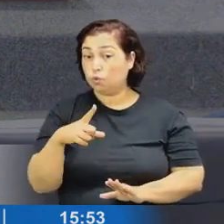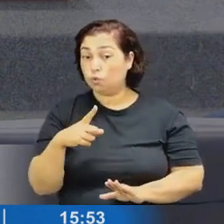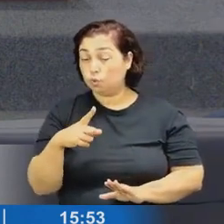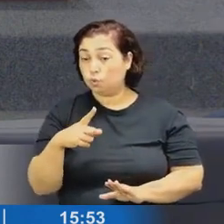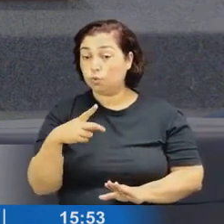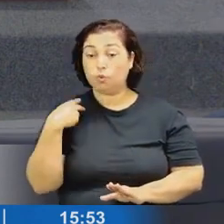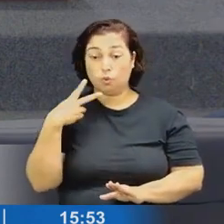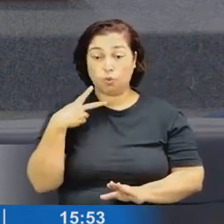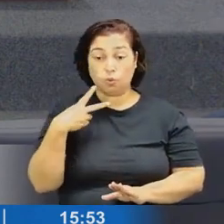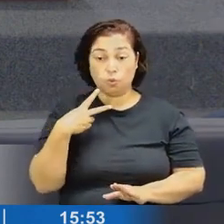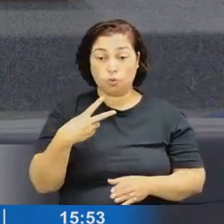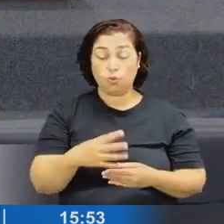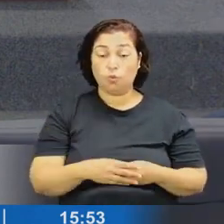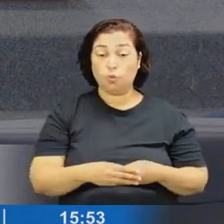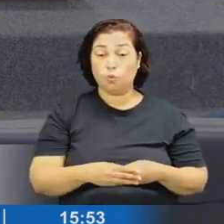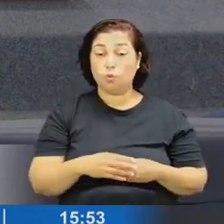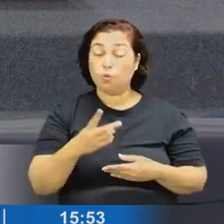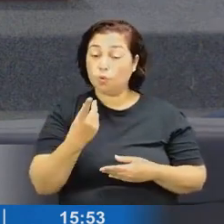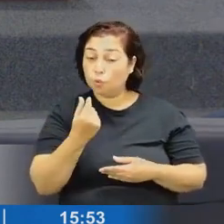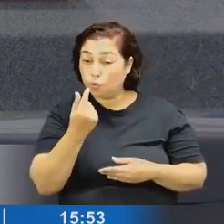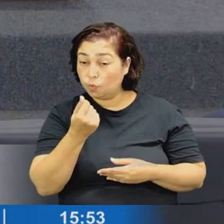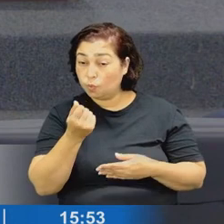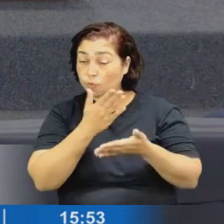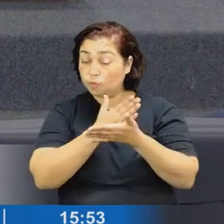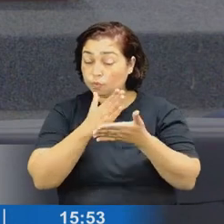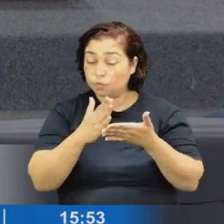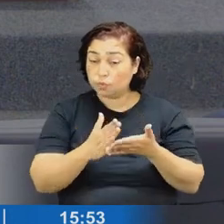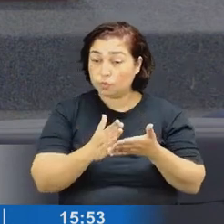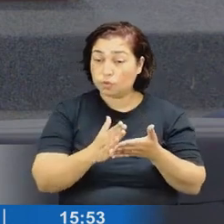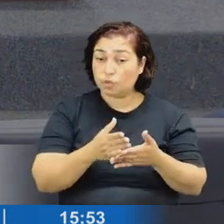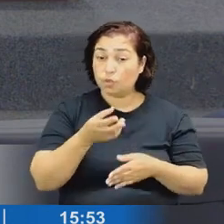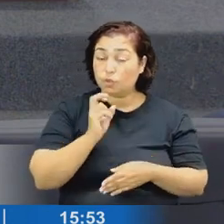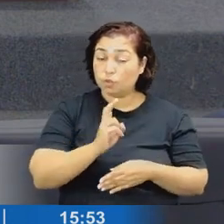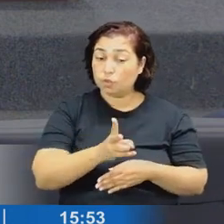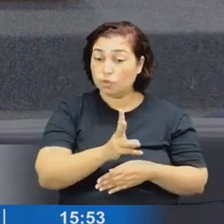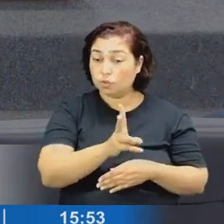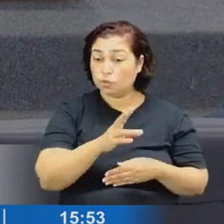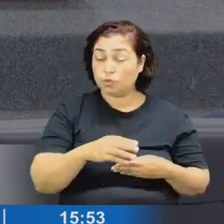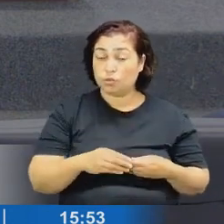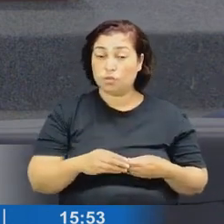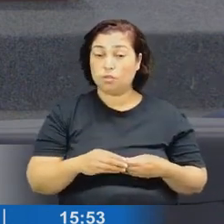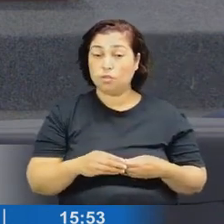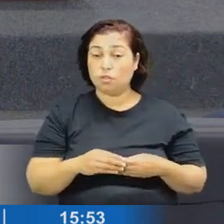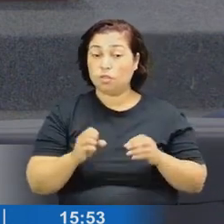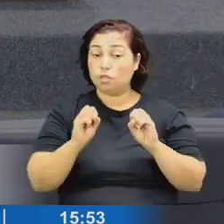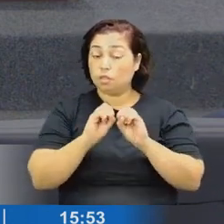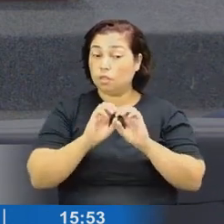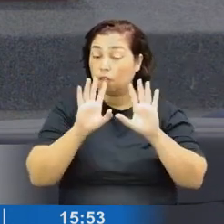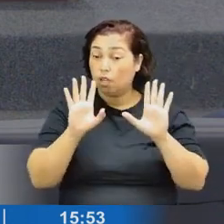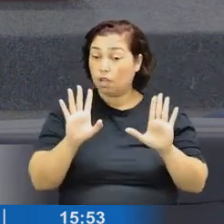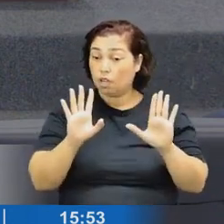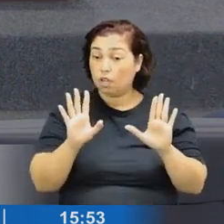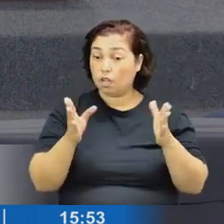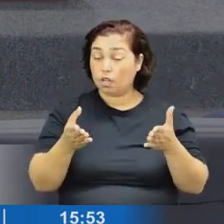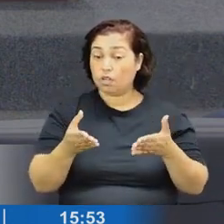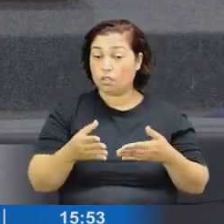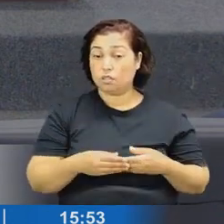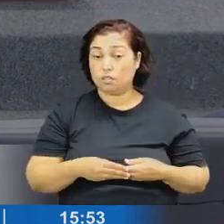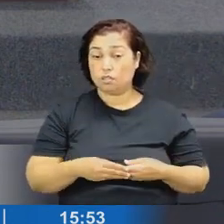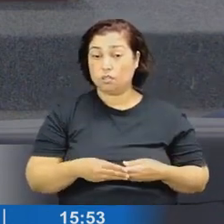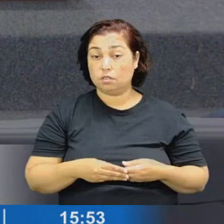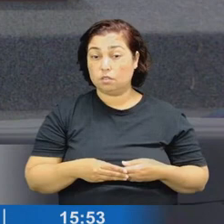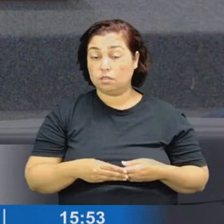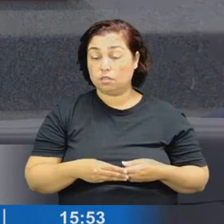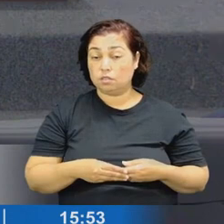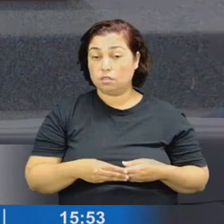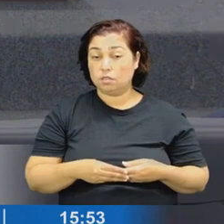que a gente tá falando do orgânico né tem que separar uma verba para impulsionar sempre cara mas é impulsionar para quê também são